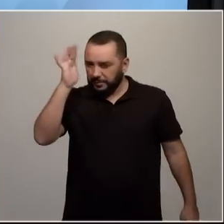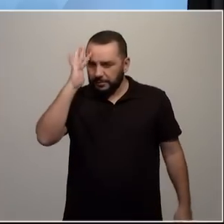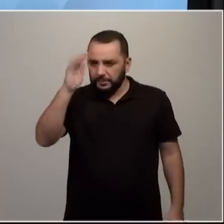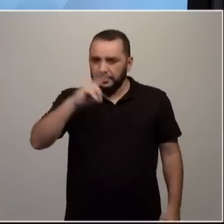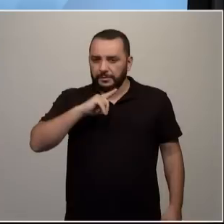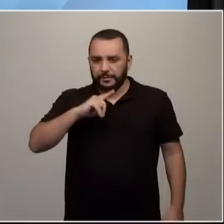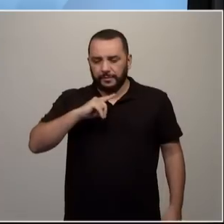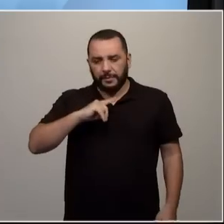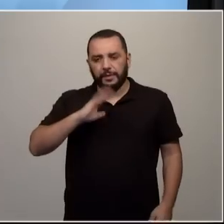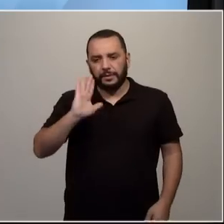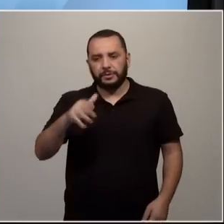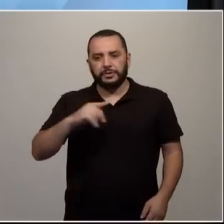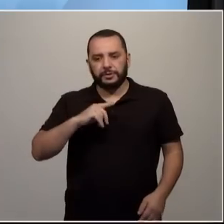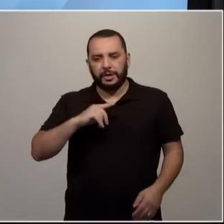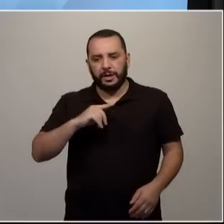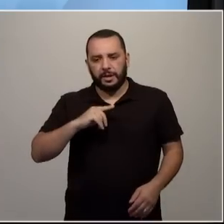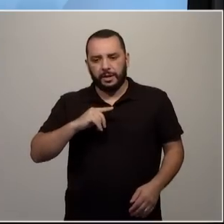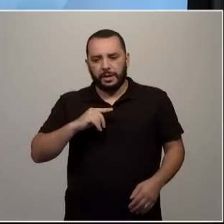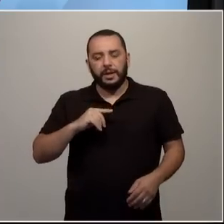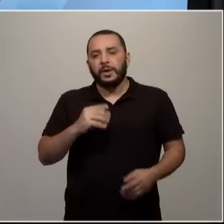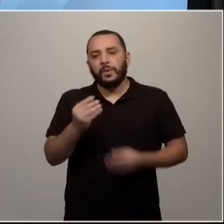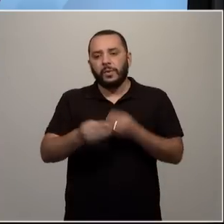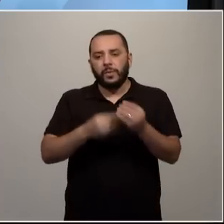plano um sistema de coordenadas